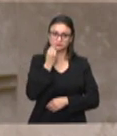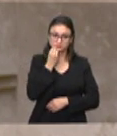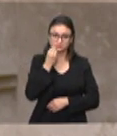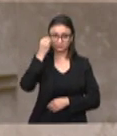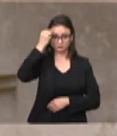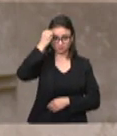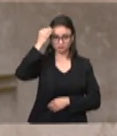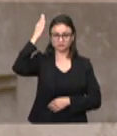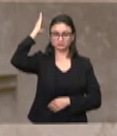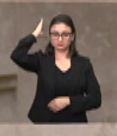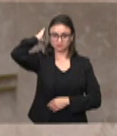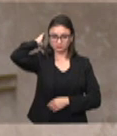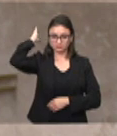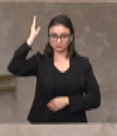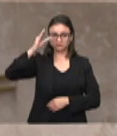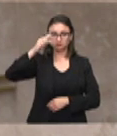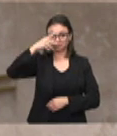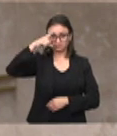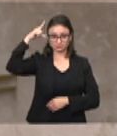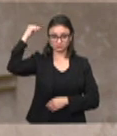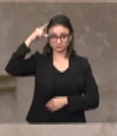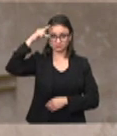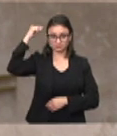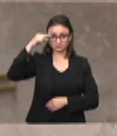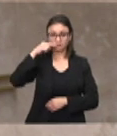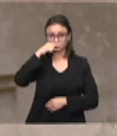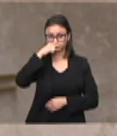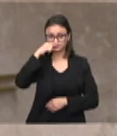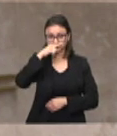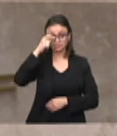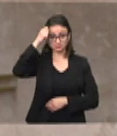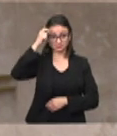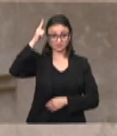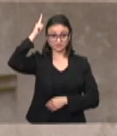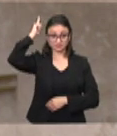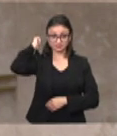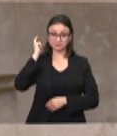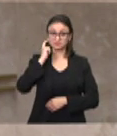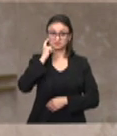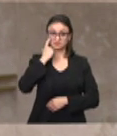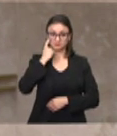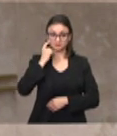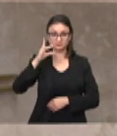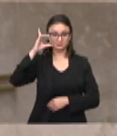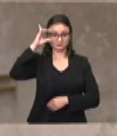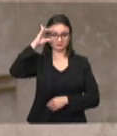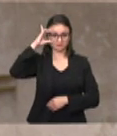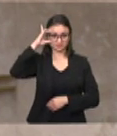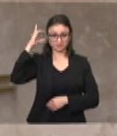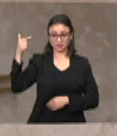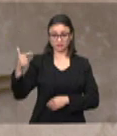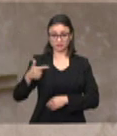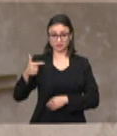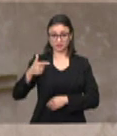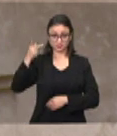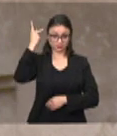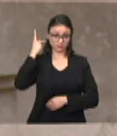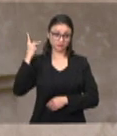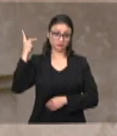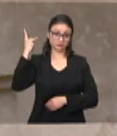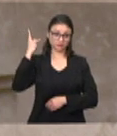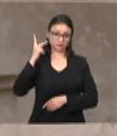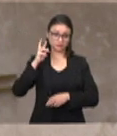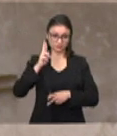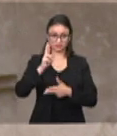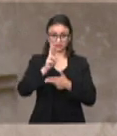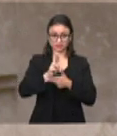Weber. Tem pele clara, cabelos castanhos, lisos, longos. Usa a toga preta de mangas largas sobre